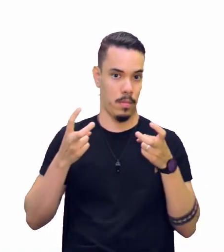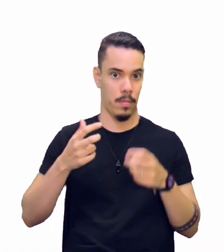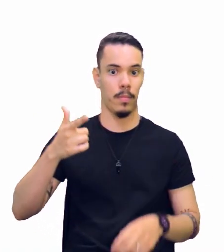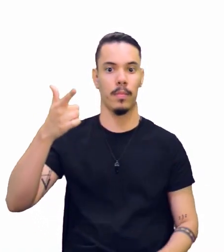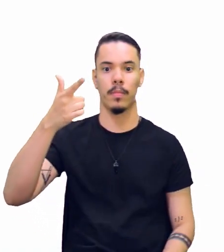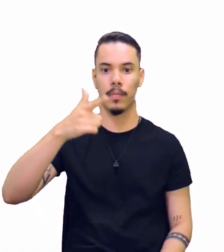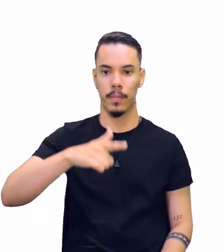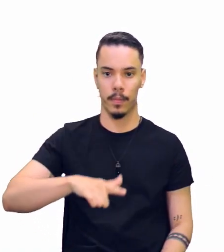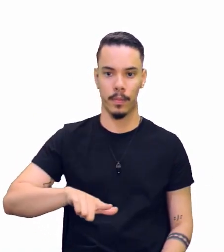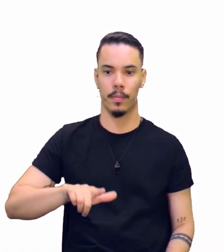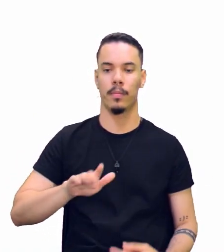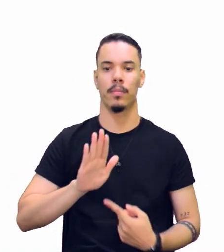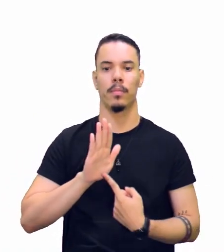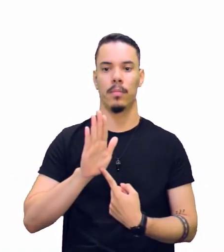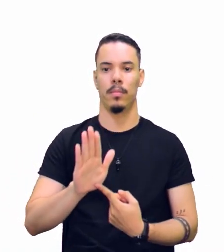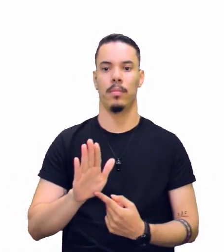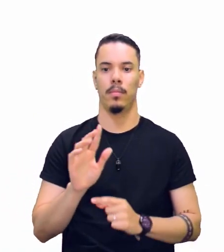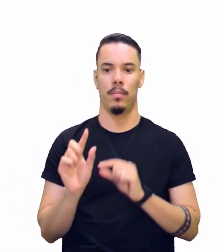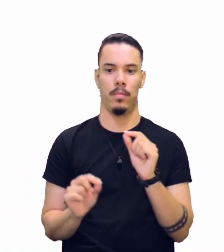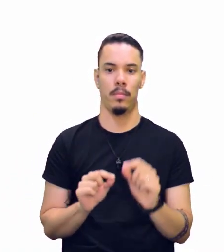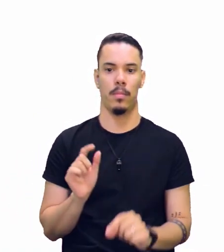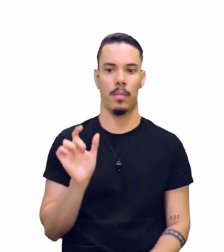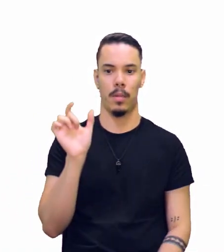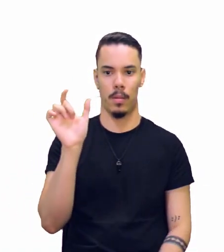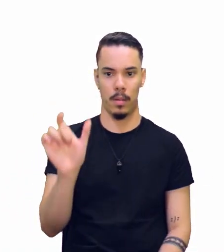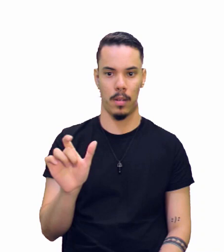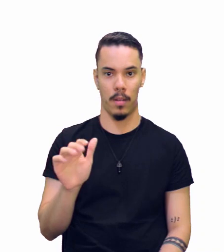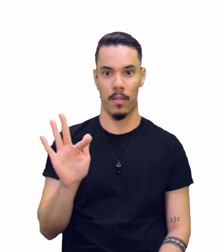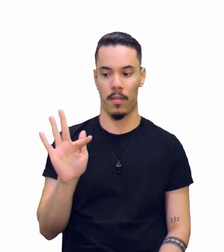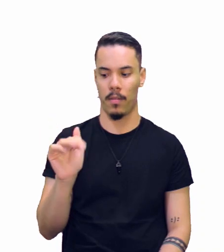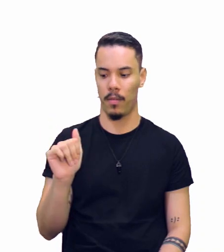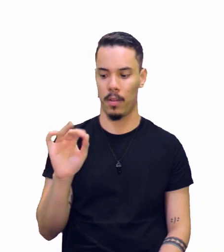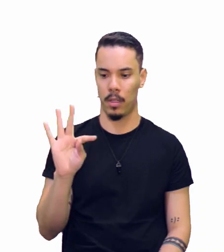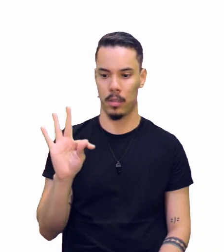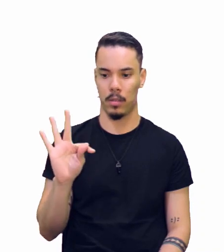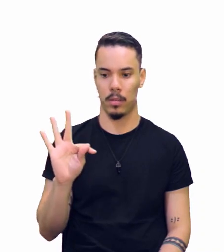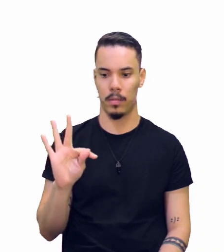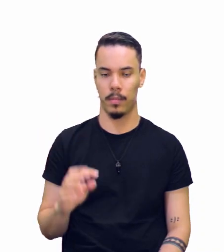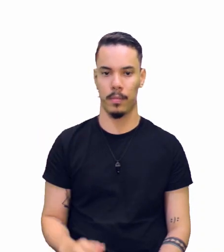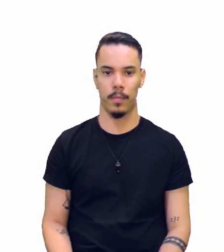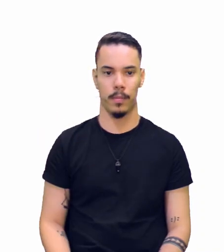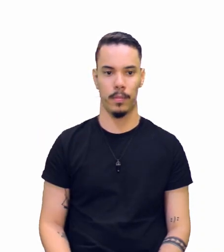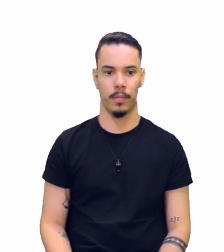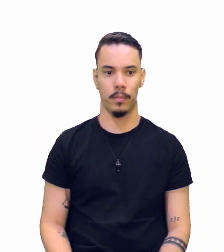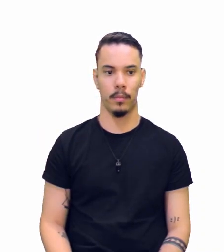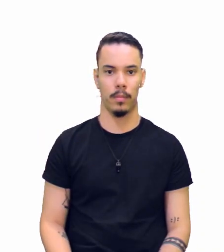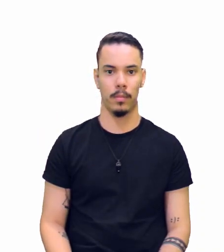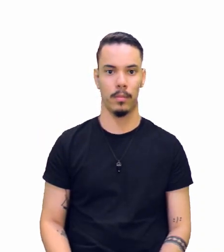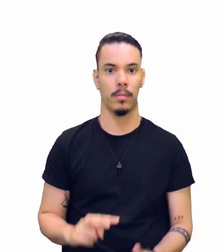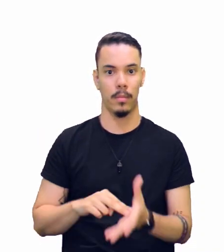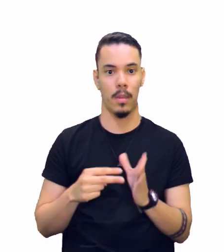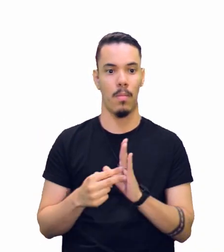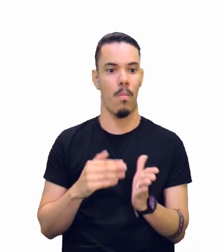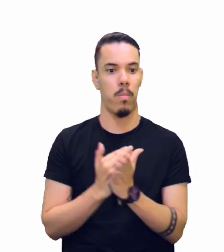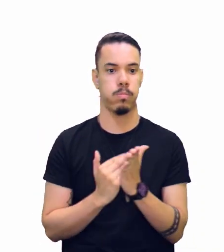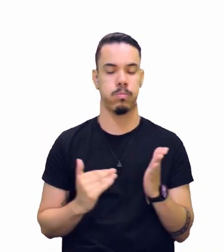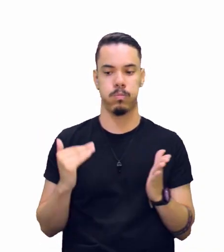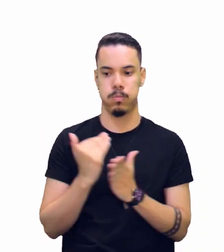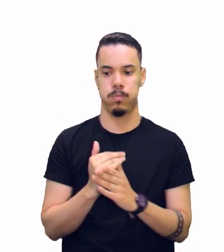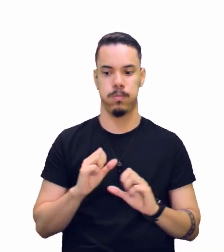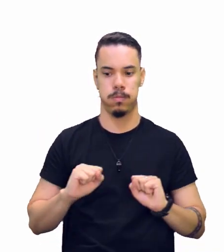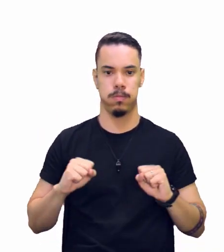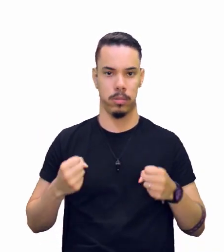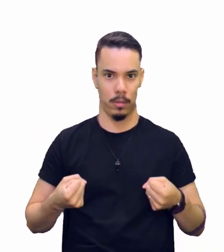vez aparece aqui, e aí com a palavra fat, aí vai dar essa ideia de que ficam cheinhas, robustinhas e assim